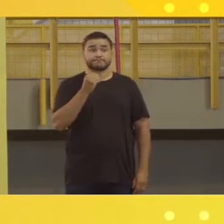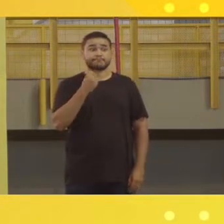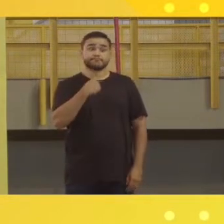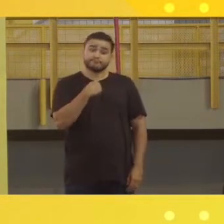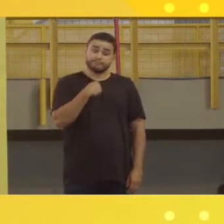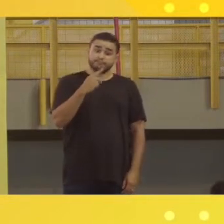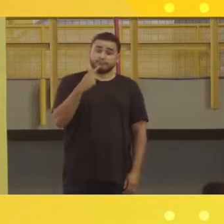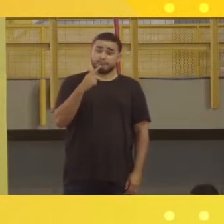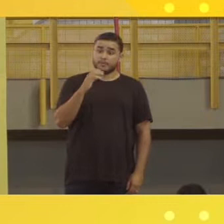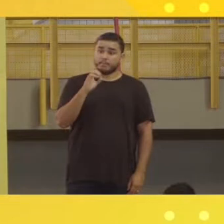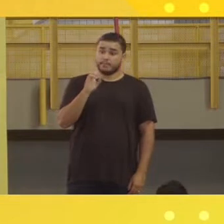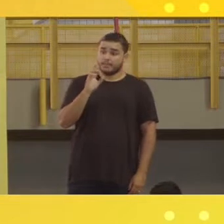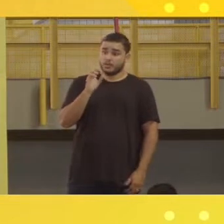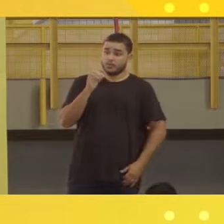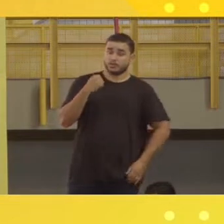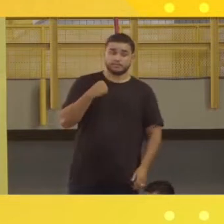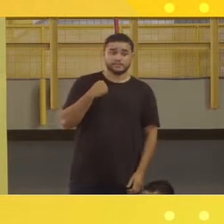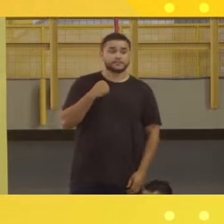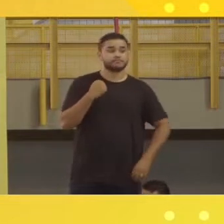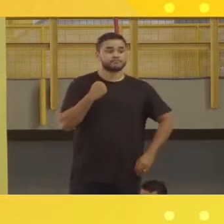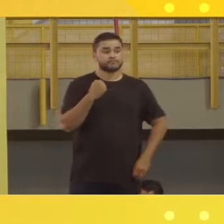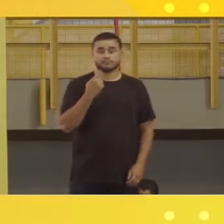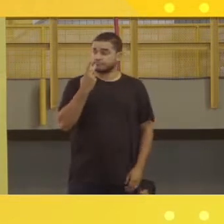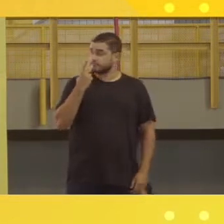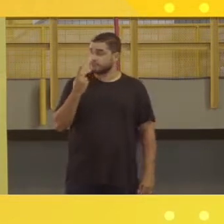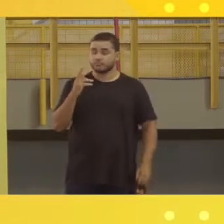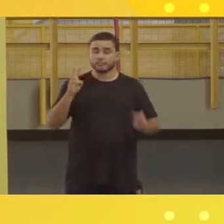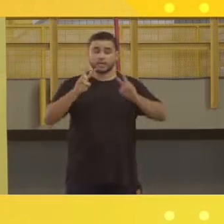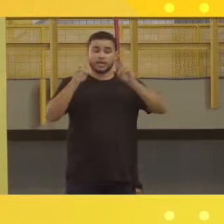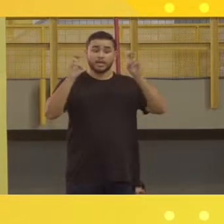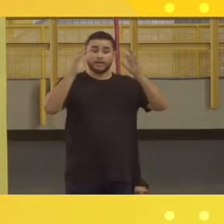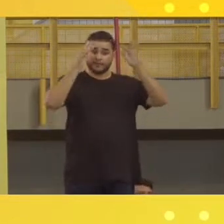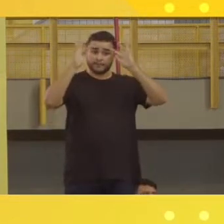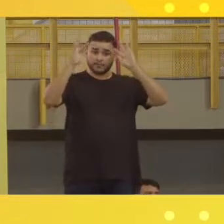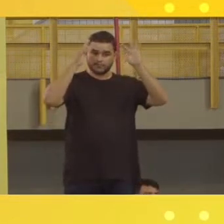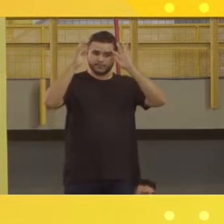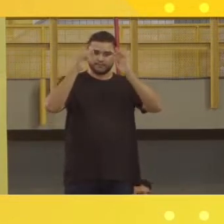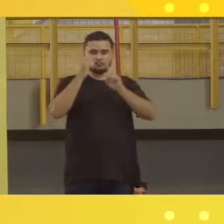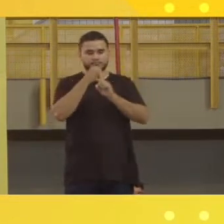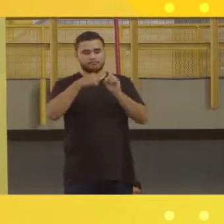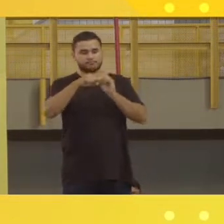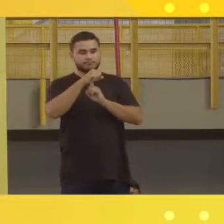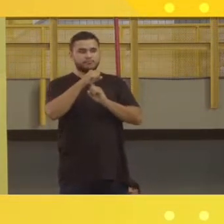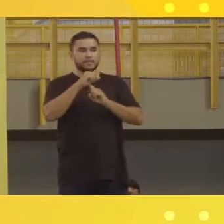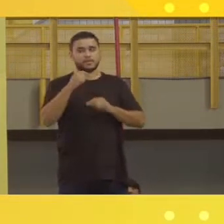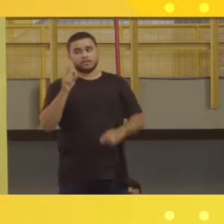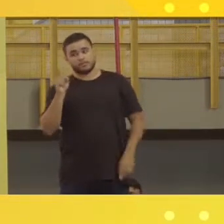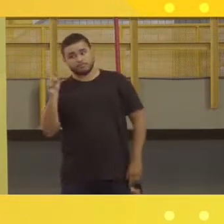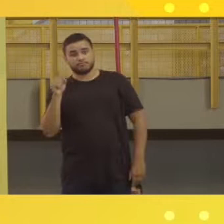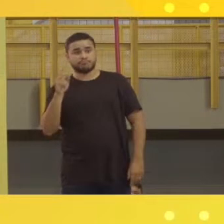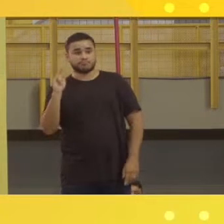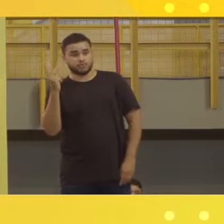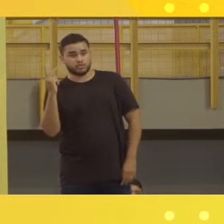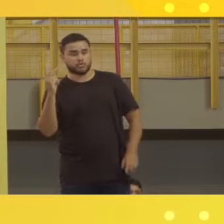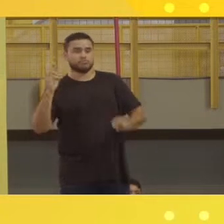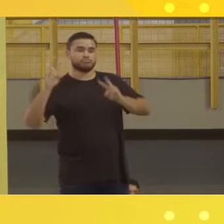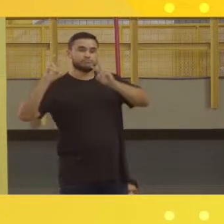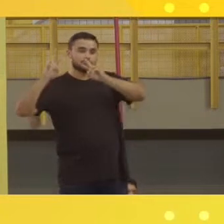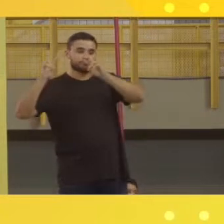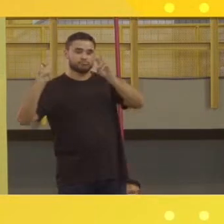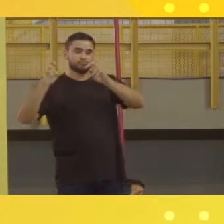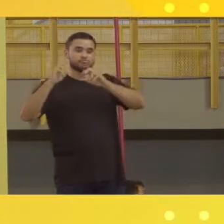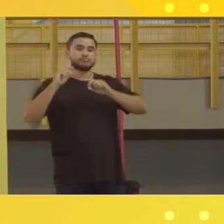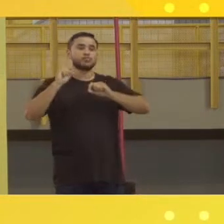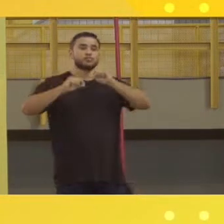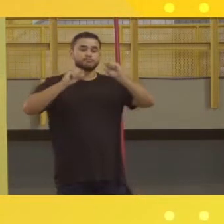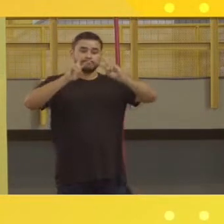Eu ficarei responsável com a parte relacionada à filosofia e sociologia, porque é fundamental destacarmos